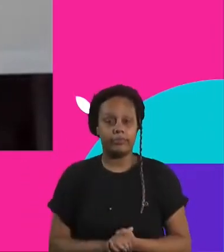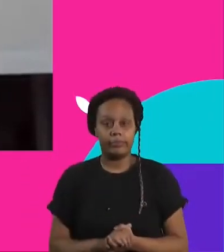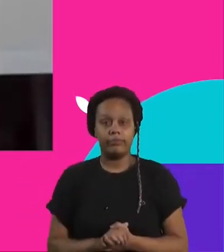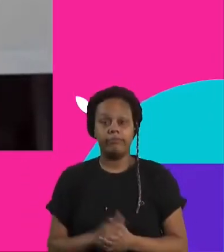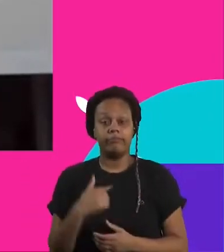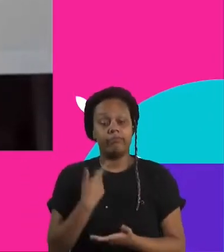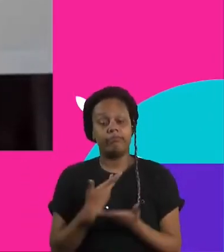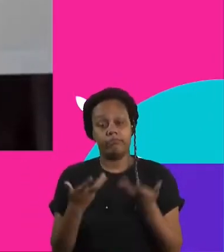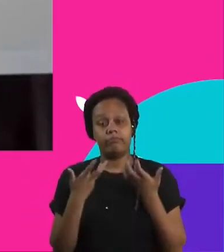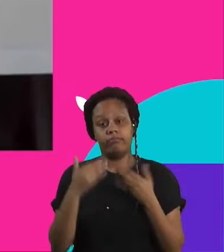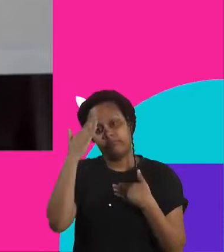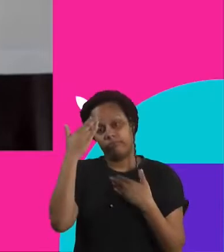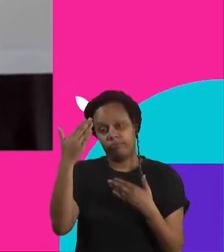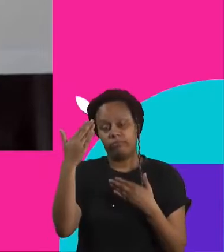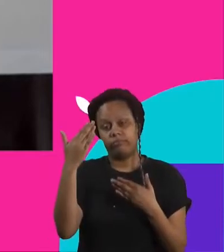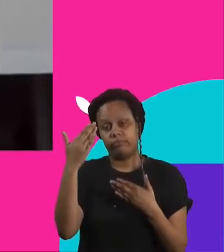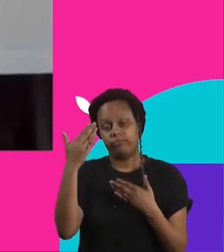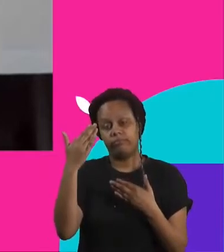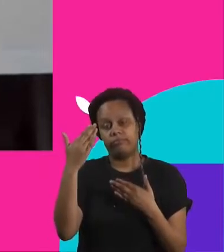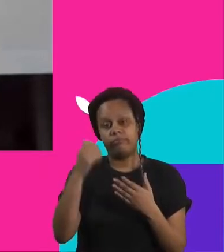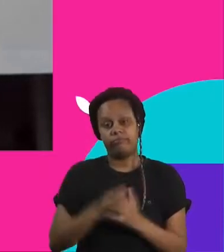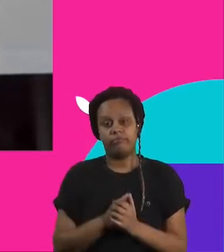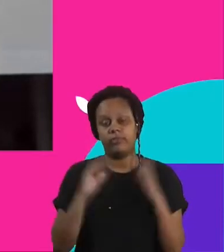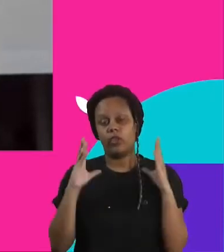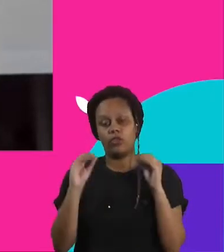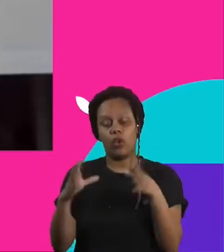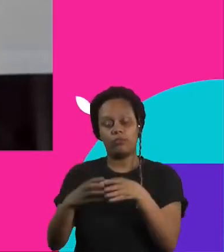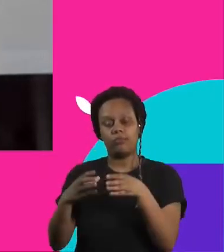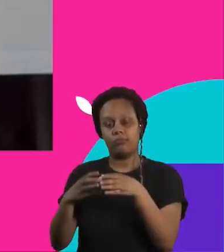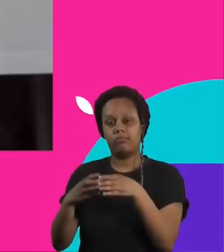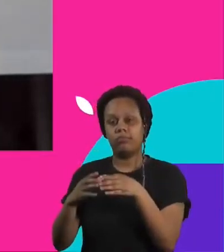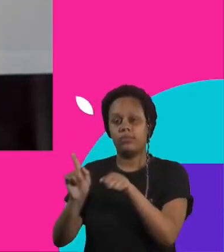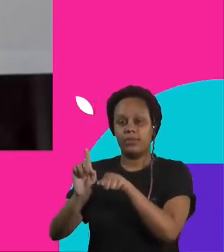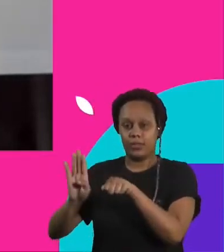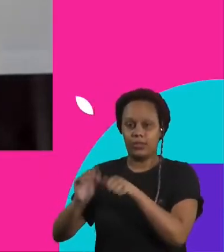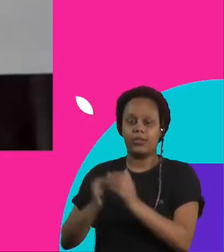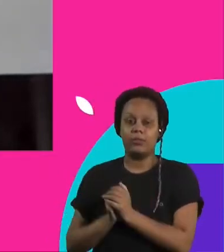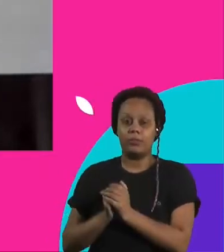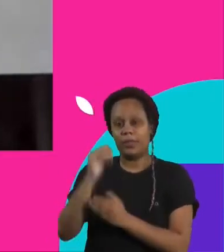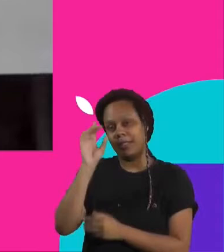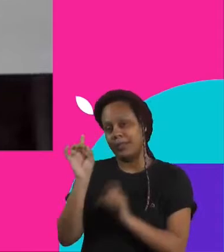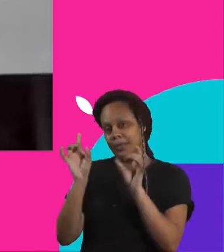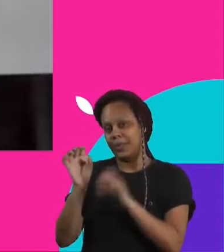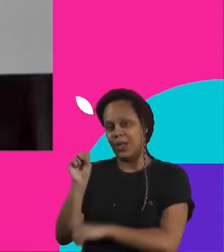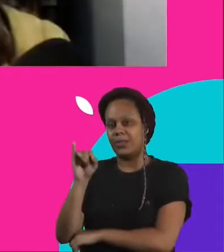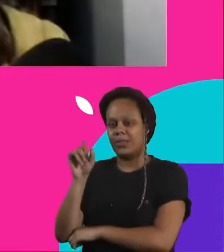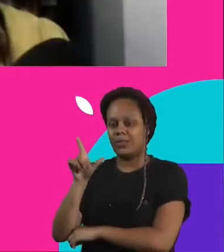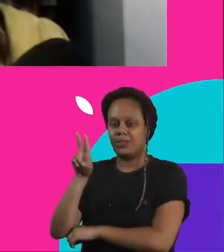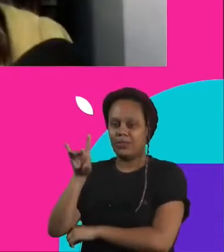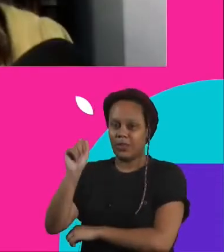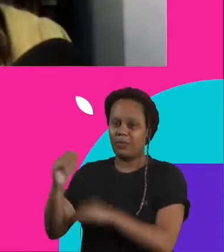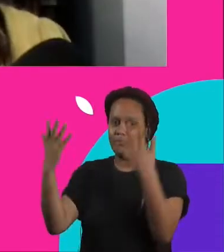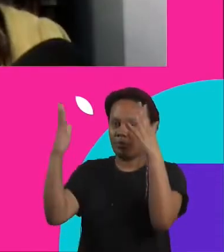Eu queria agradecer muito a toda a equipe do SGB pelo convite, em especial a Silvia também, e parabenizar vocês